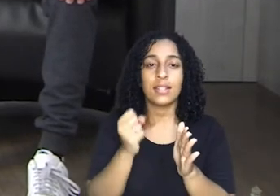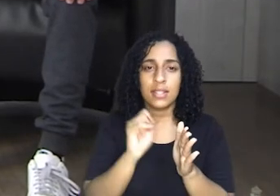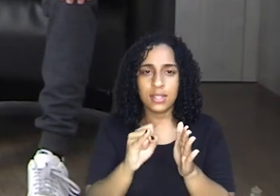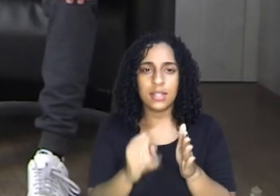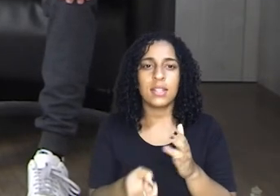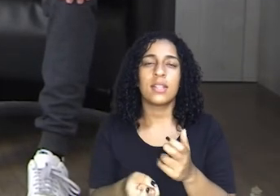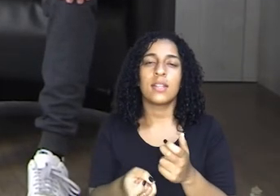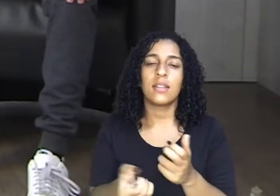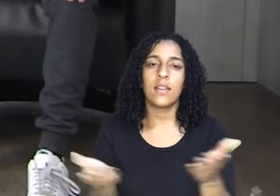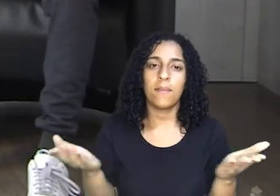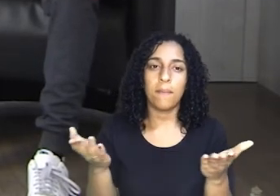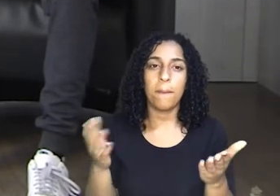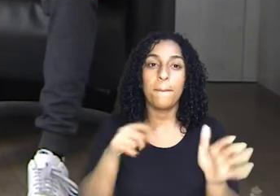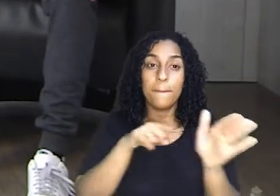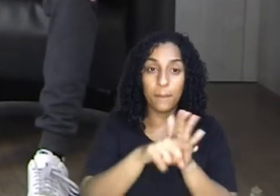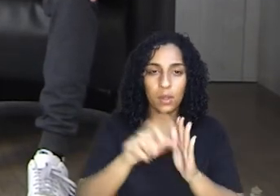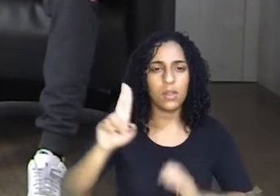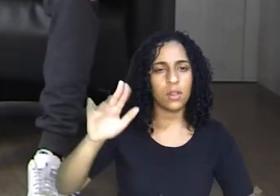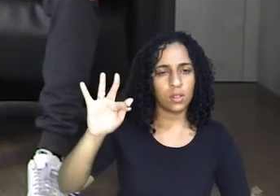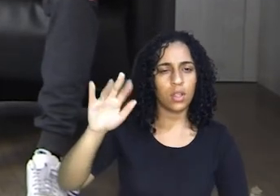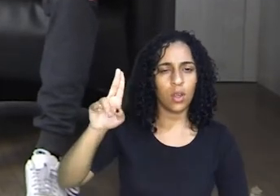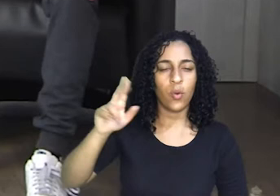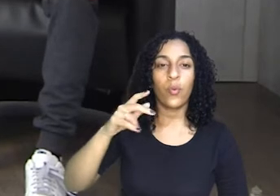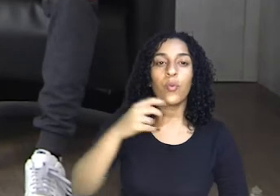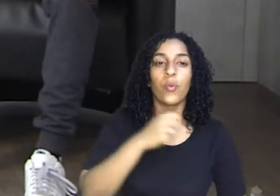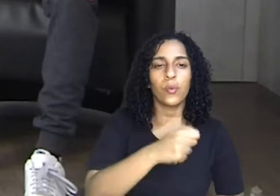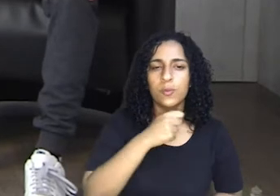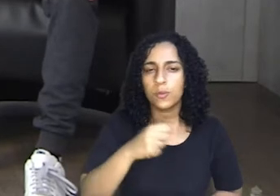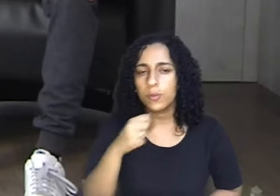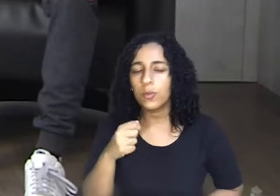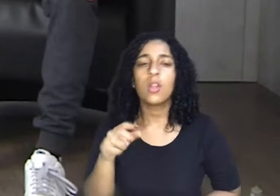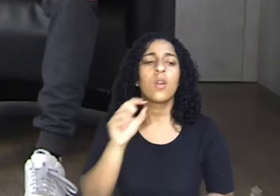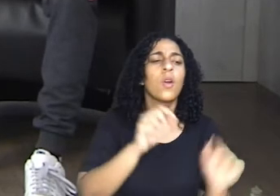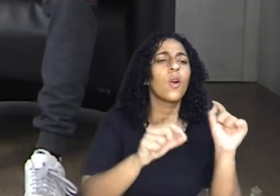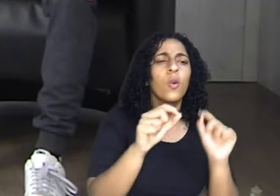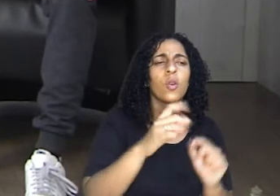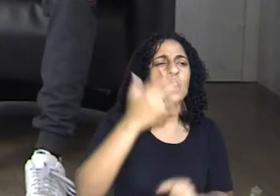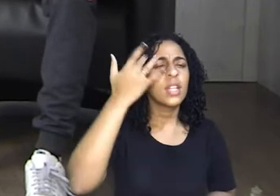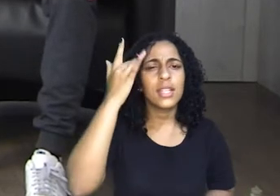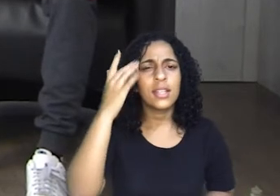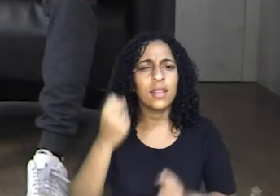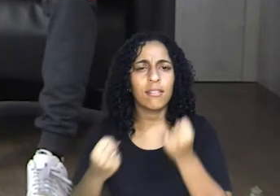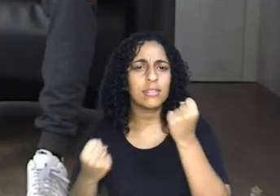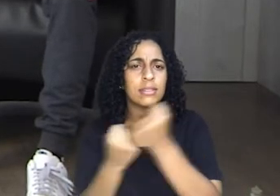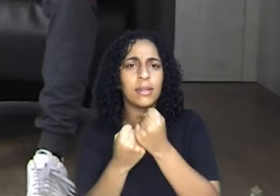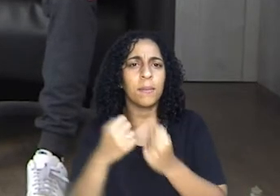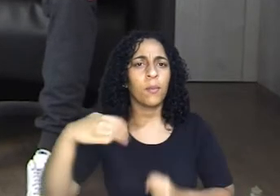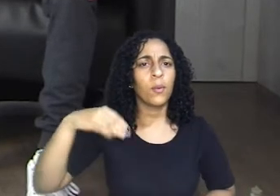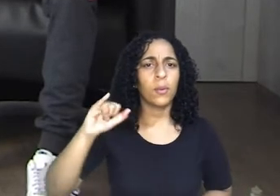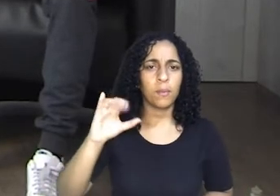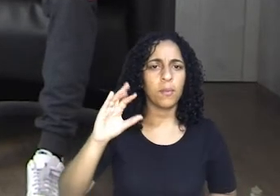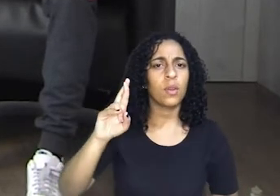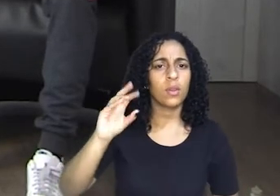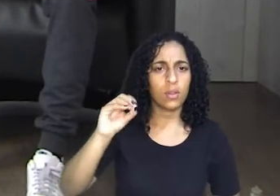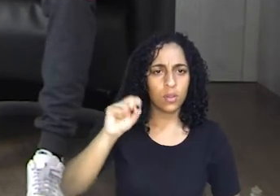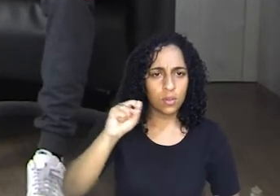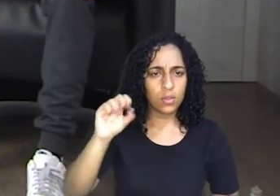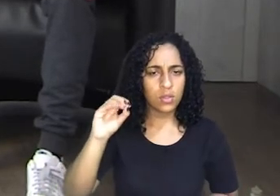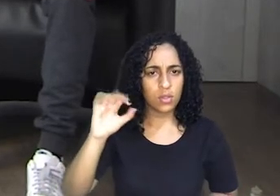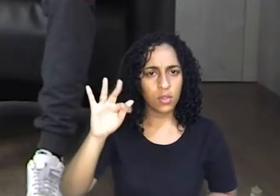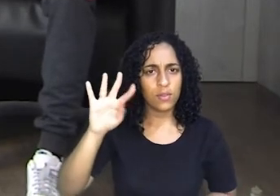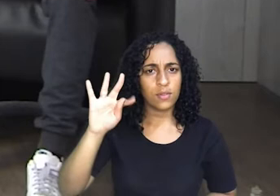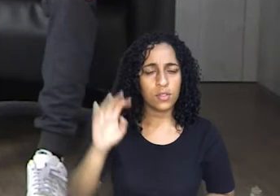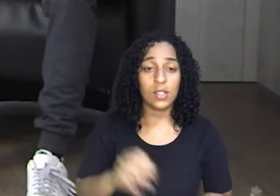saírem aqui agora perguntando aqui na UFU que que as pessoas acham da parceria da marca Microsoft né que é o que tá pingando